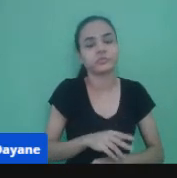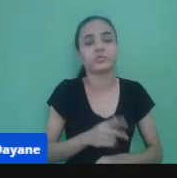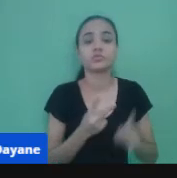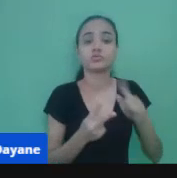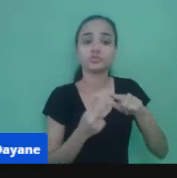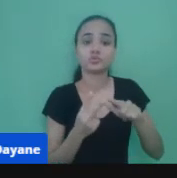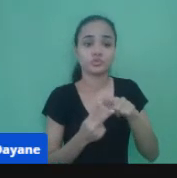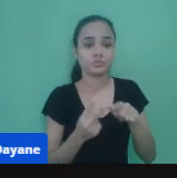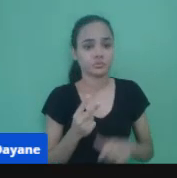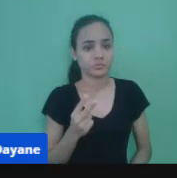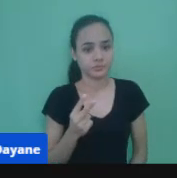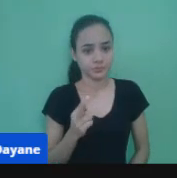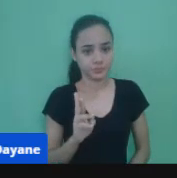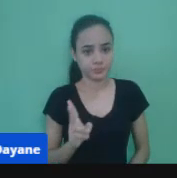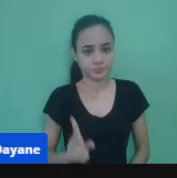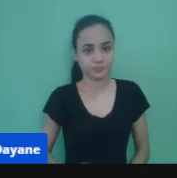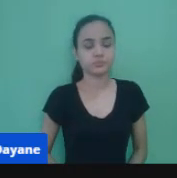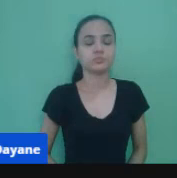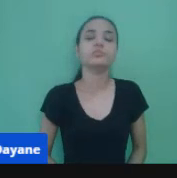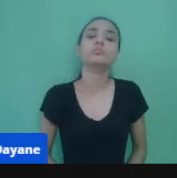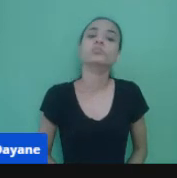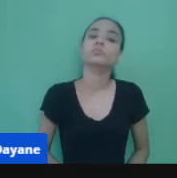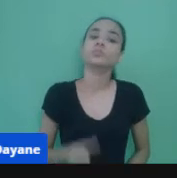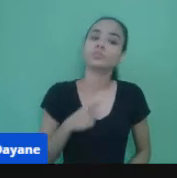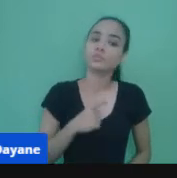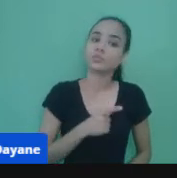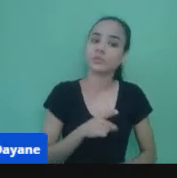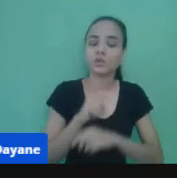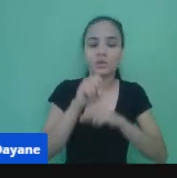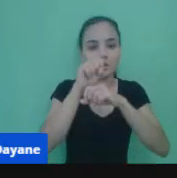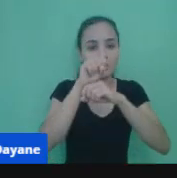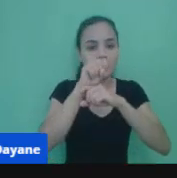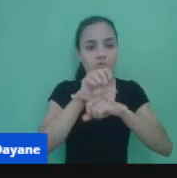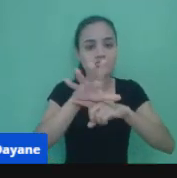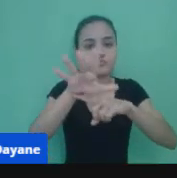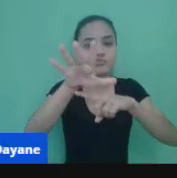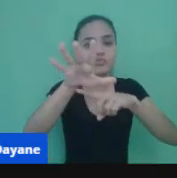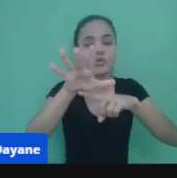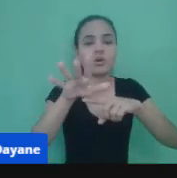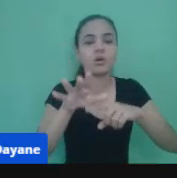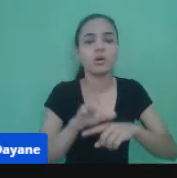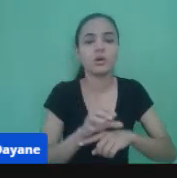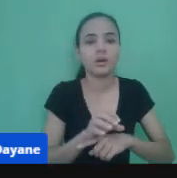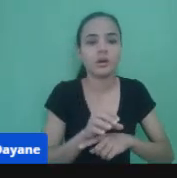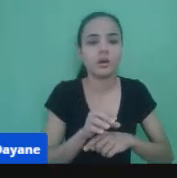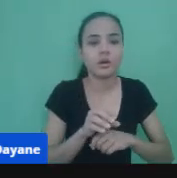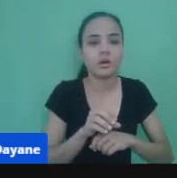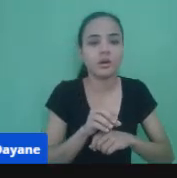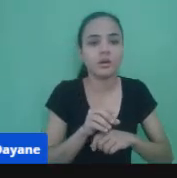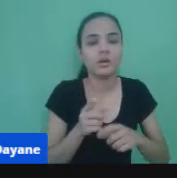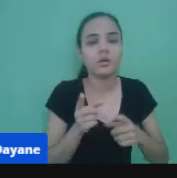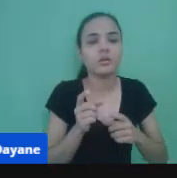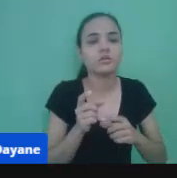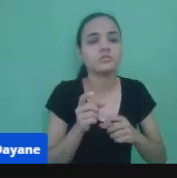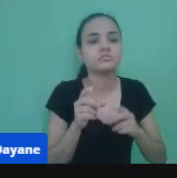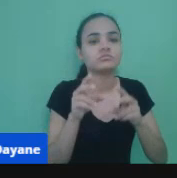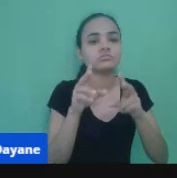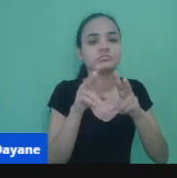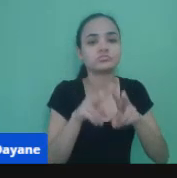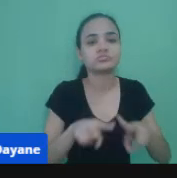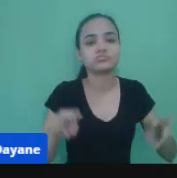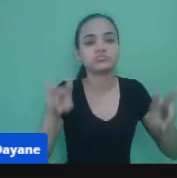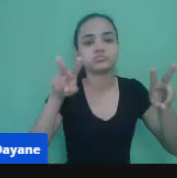Aí vai ter a projeção, né, que vai variar de acordo com a realidade, e a quarta etapa final